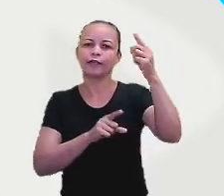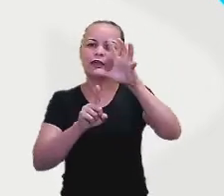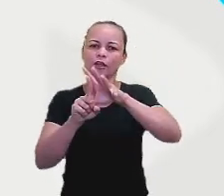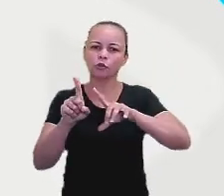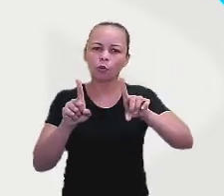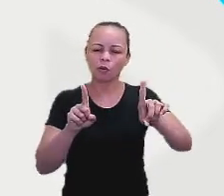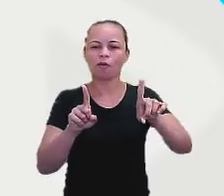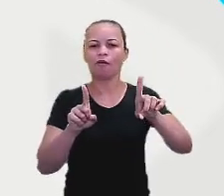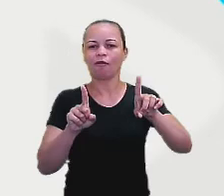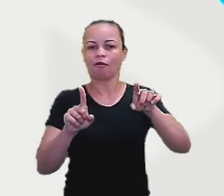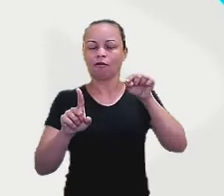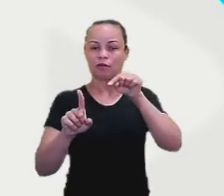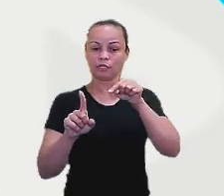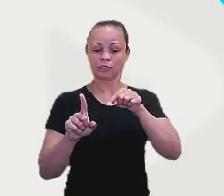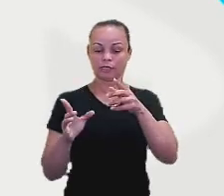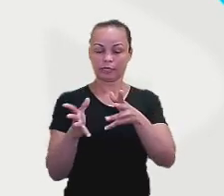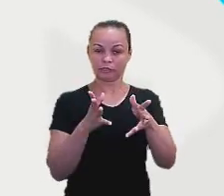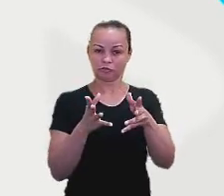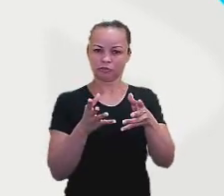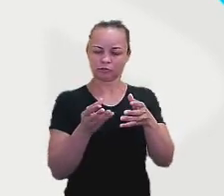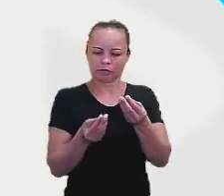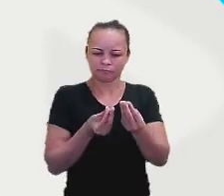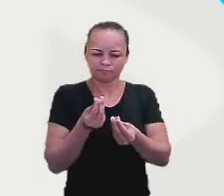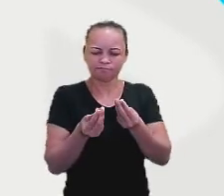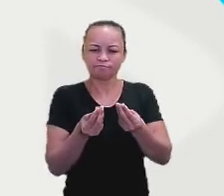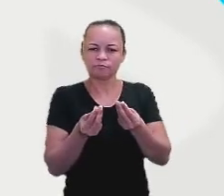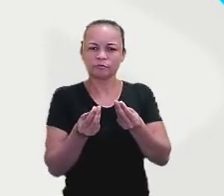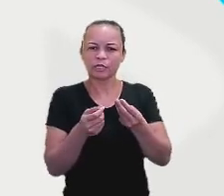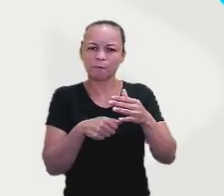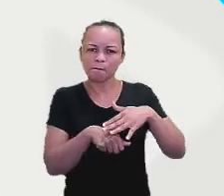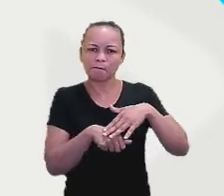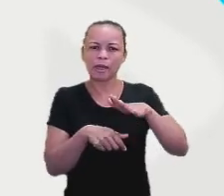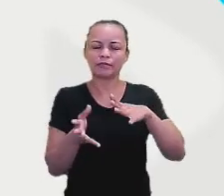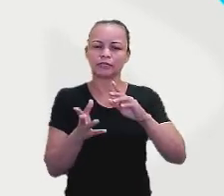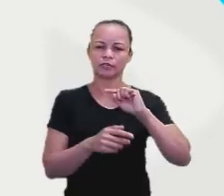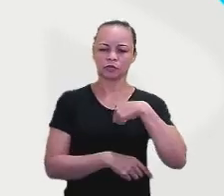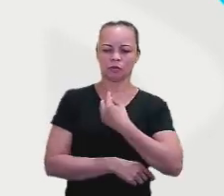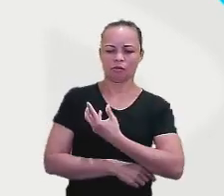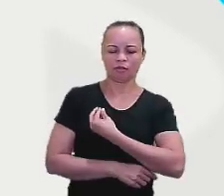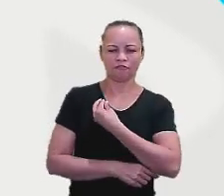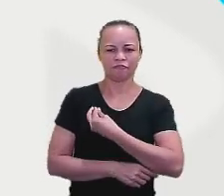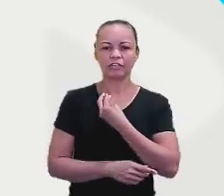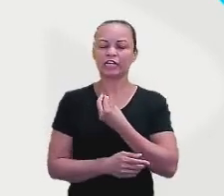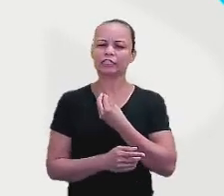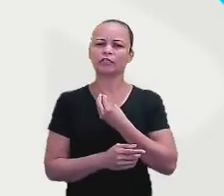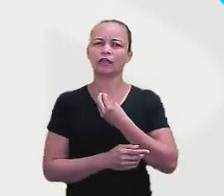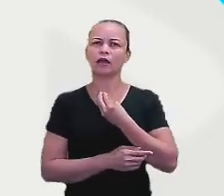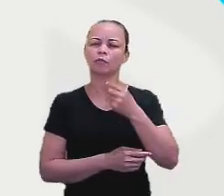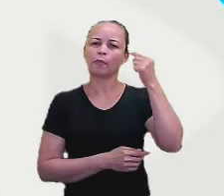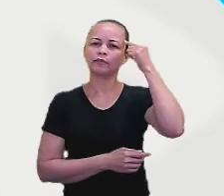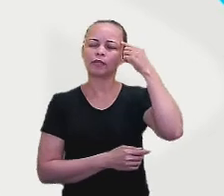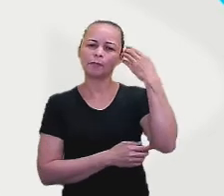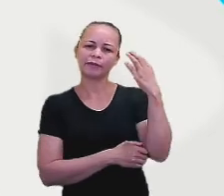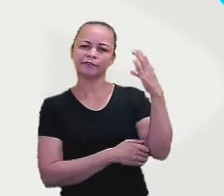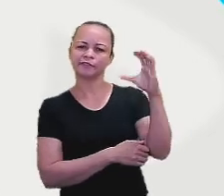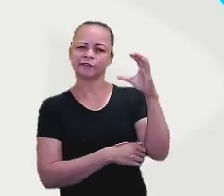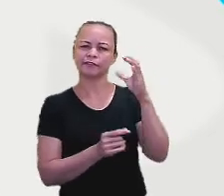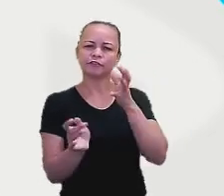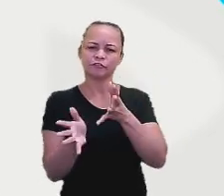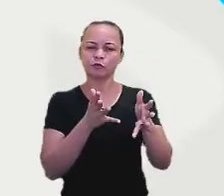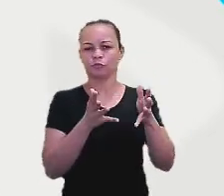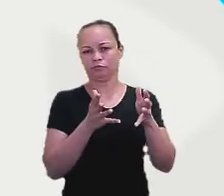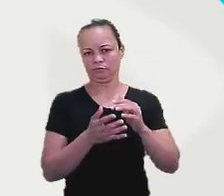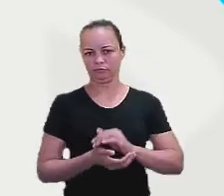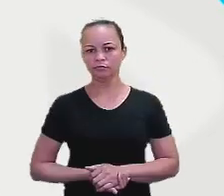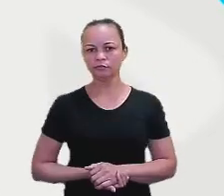está muito arraigada, está muito imersa na nossa vida, na ficção científica, no nosso senso comum, no nosso